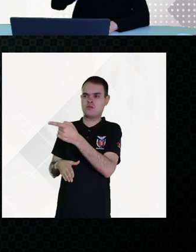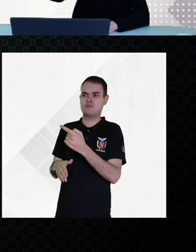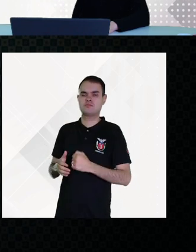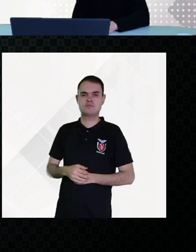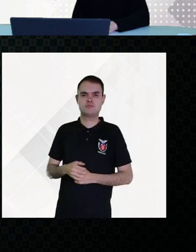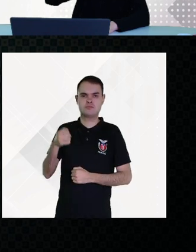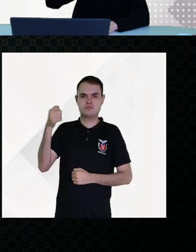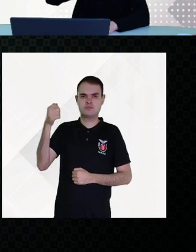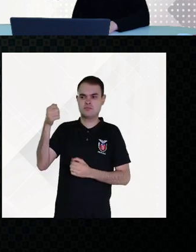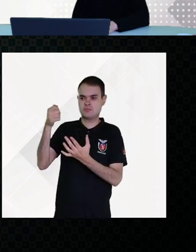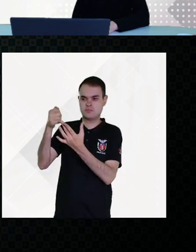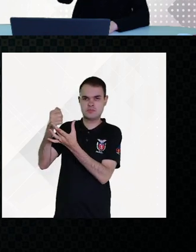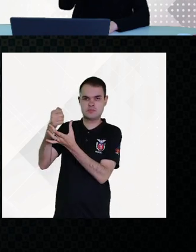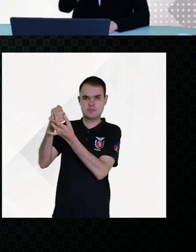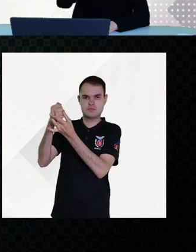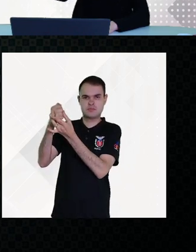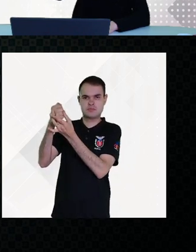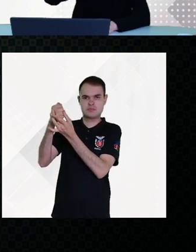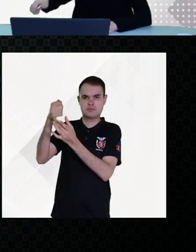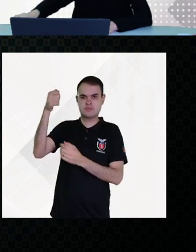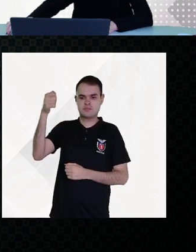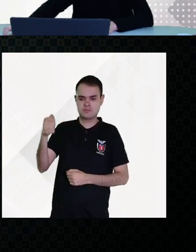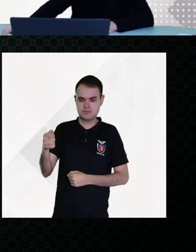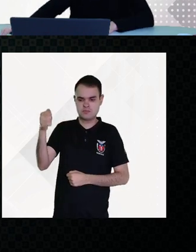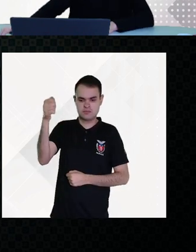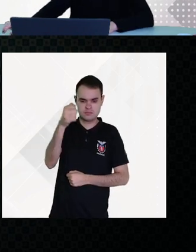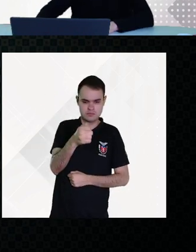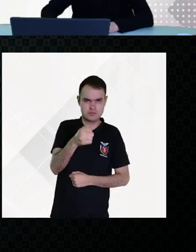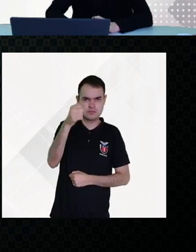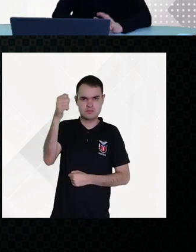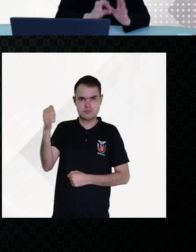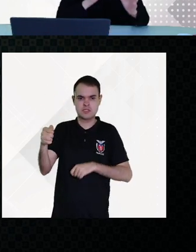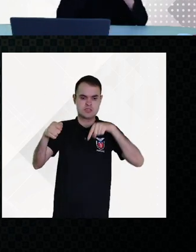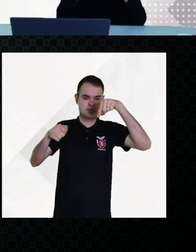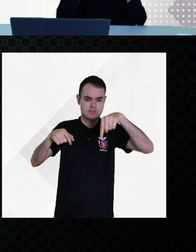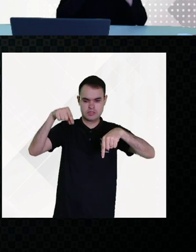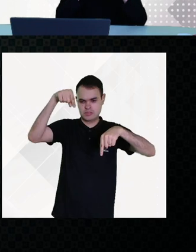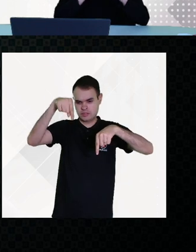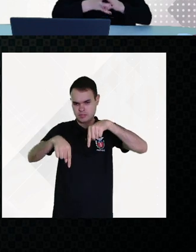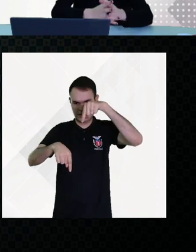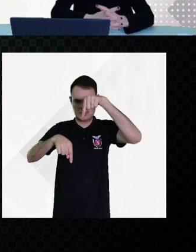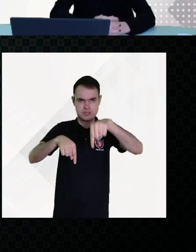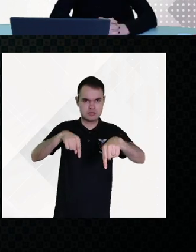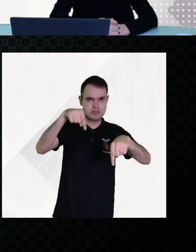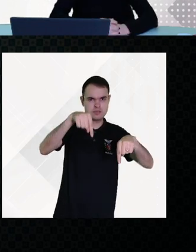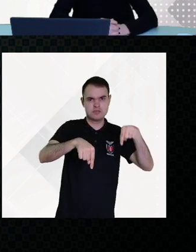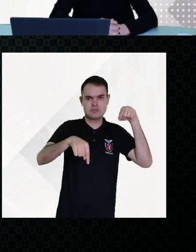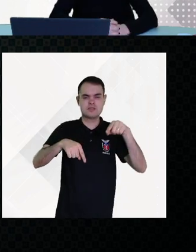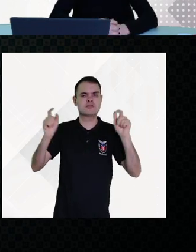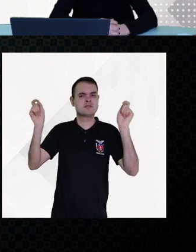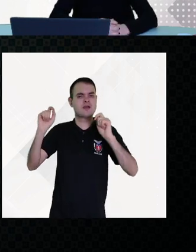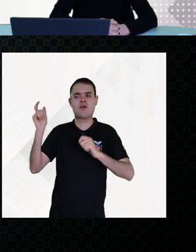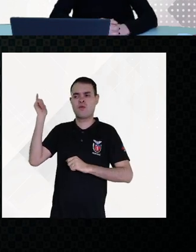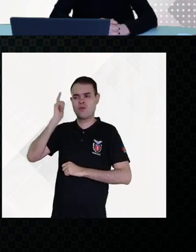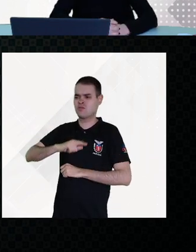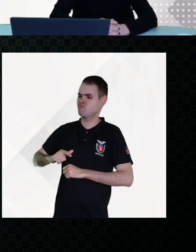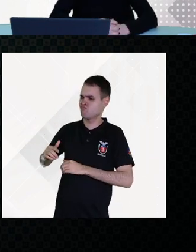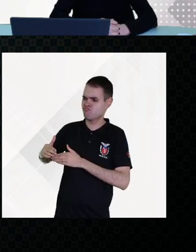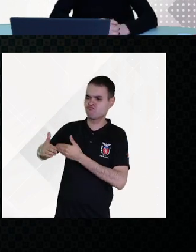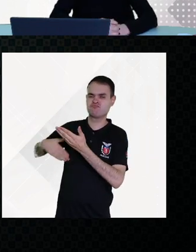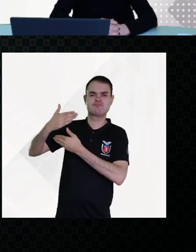exemplo, onde ele vai conseguir, né, digitar com controle motor e com a